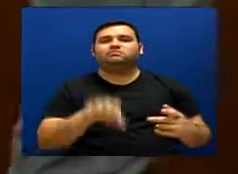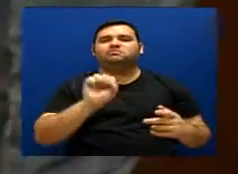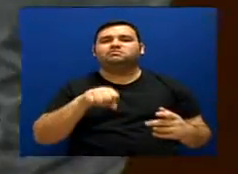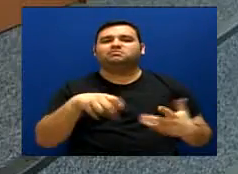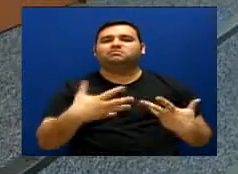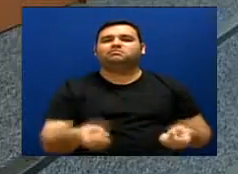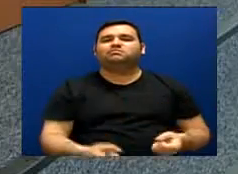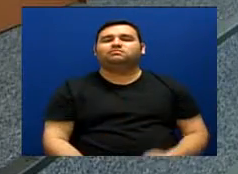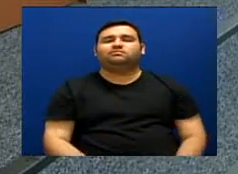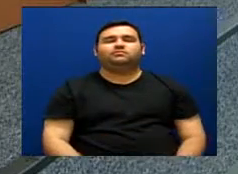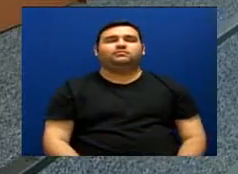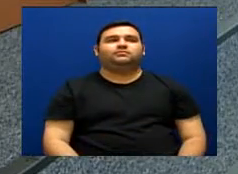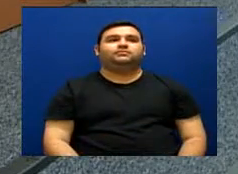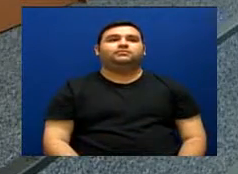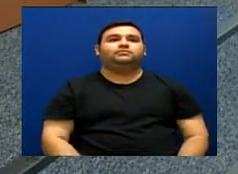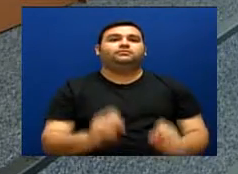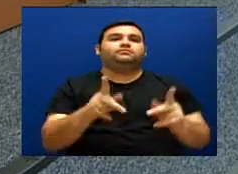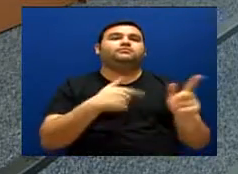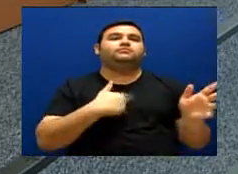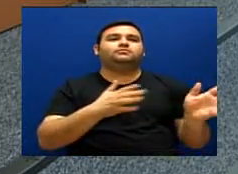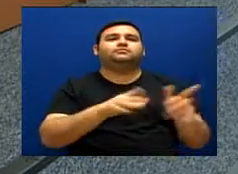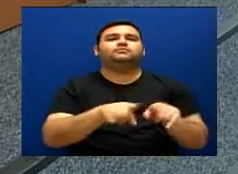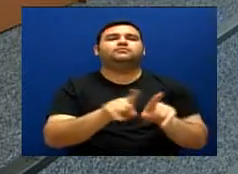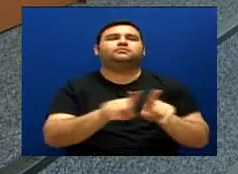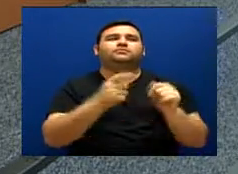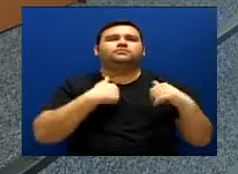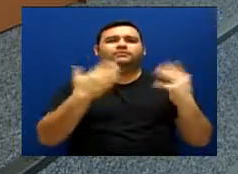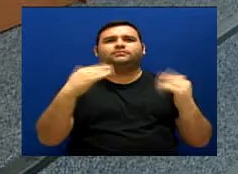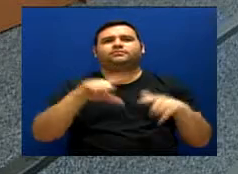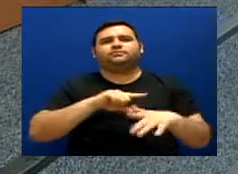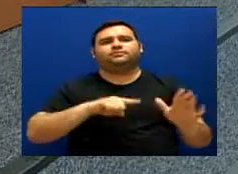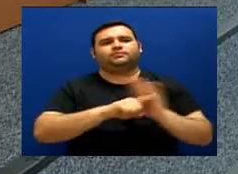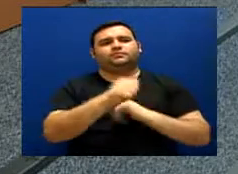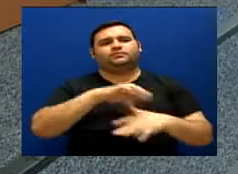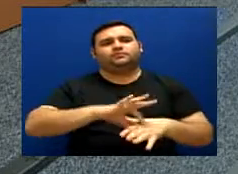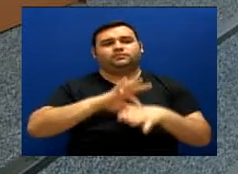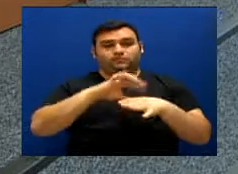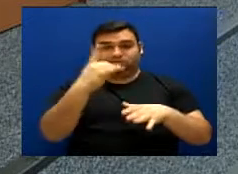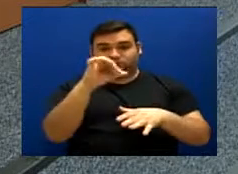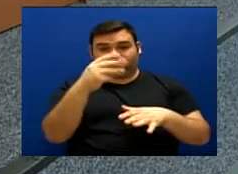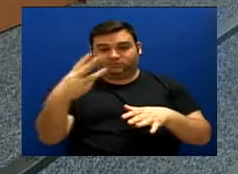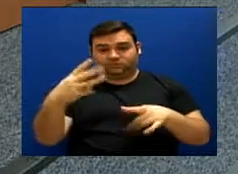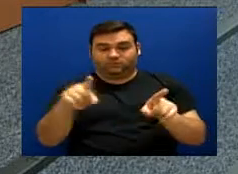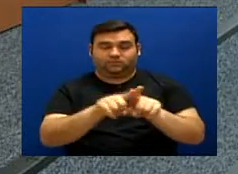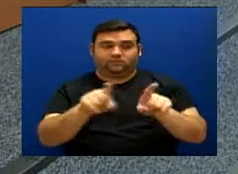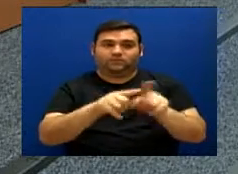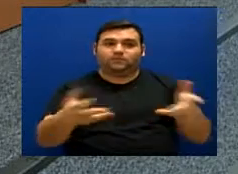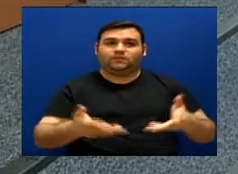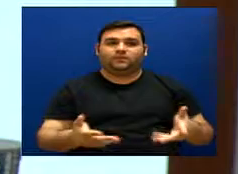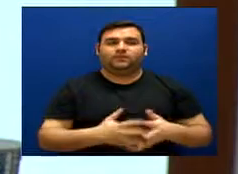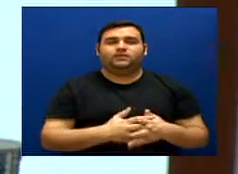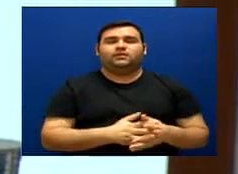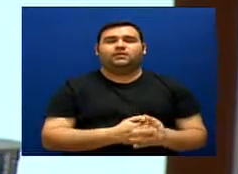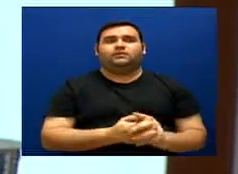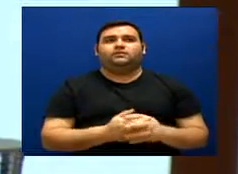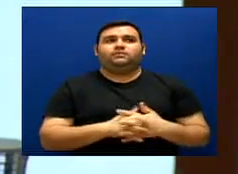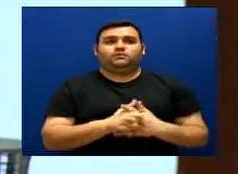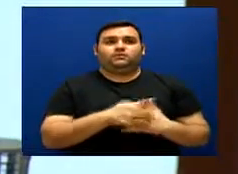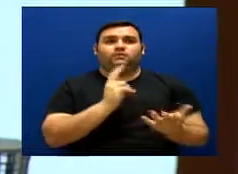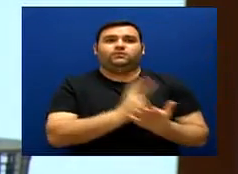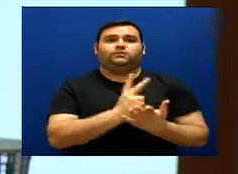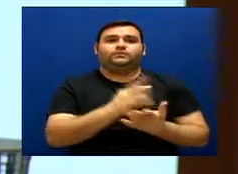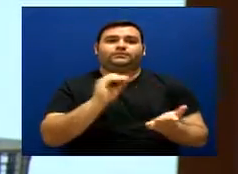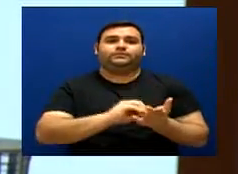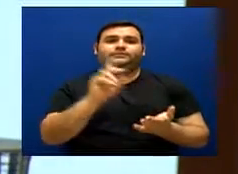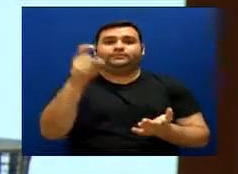sim. Ok. Questão de ordem, senhor presidente, uma dúvida com o líder. Tanto o 93 como esse agora, vereador Martinez, ainda consta